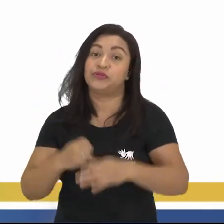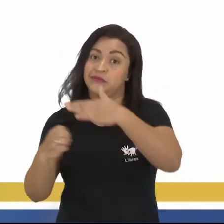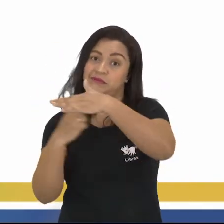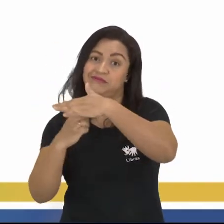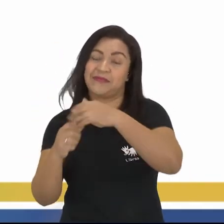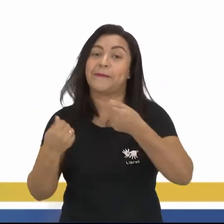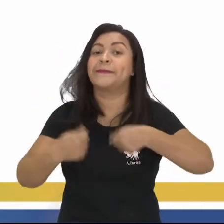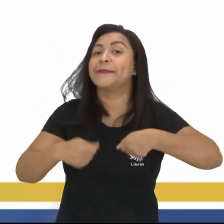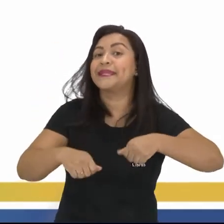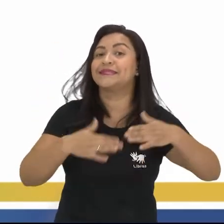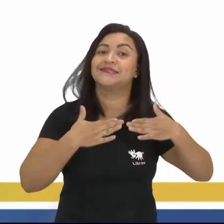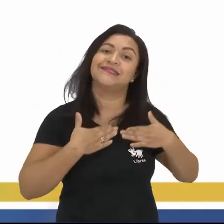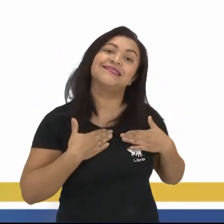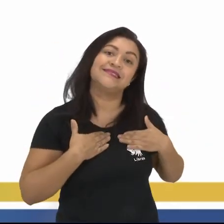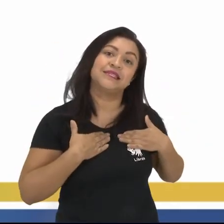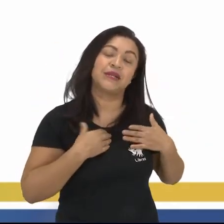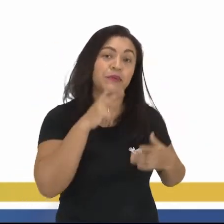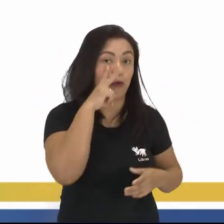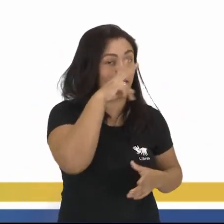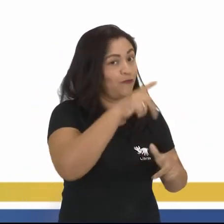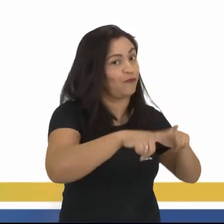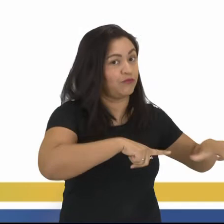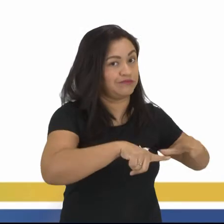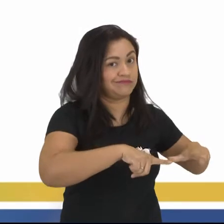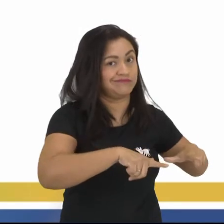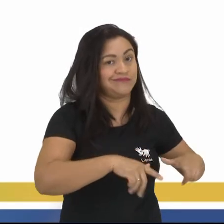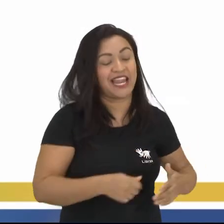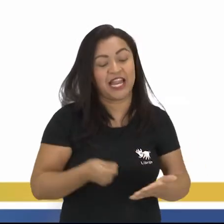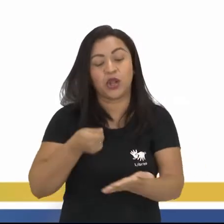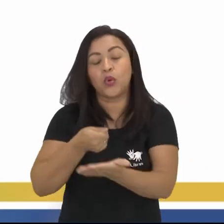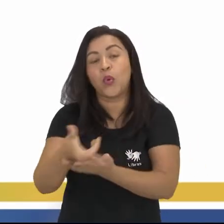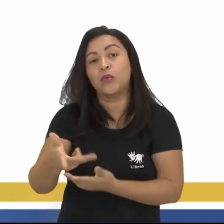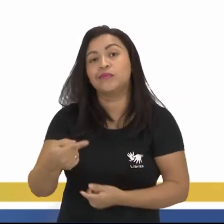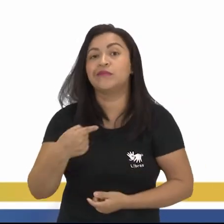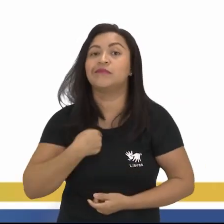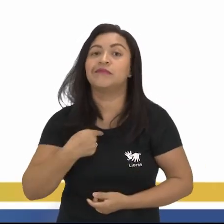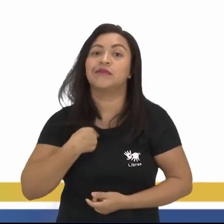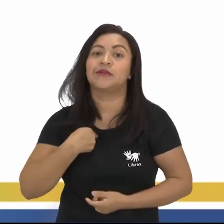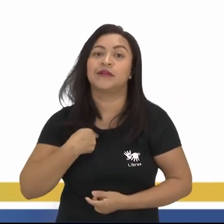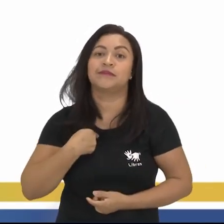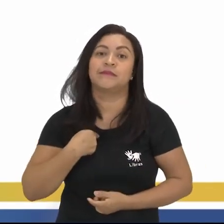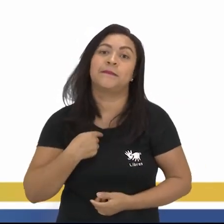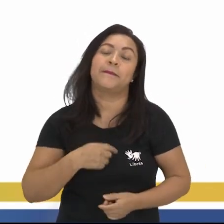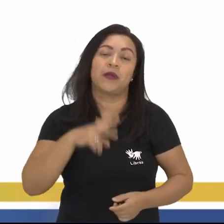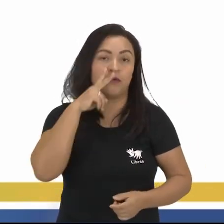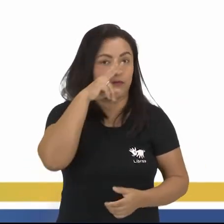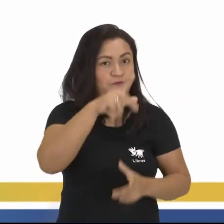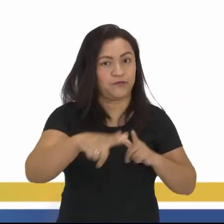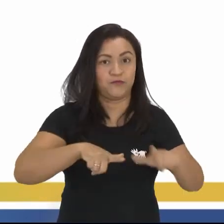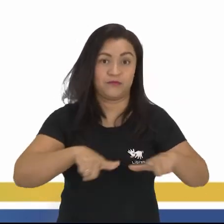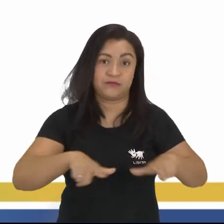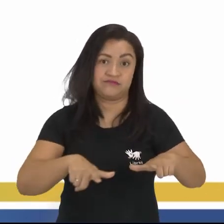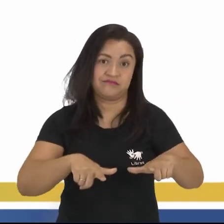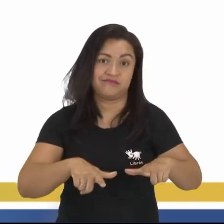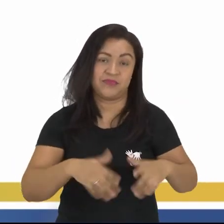ele compra a minha força de trabalho para eu ser motorista e dirigir aí o ônibus em alguma